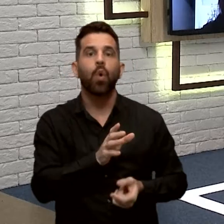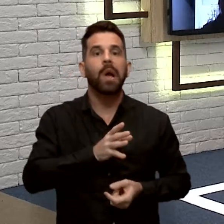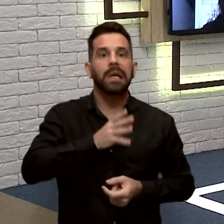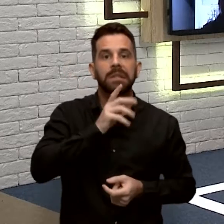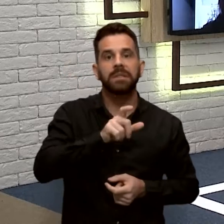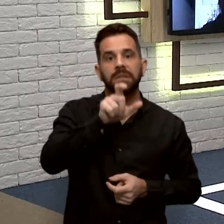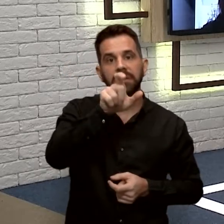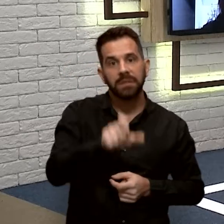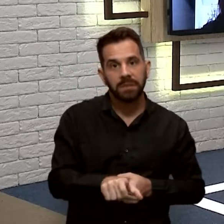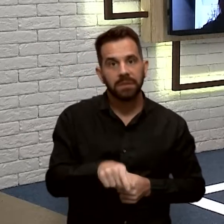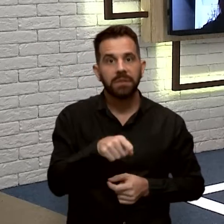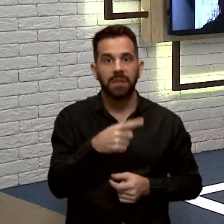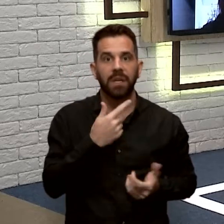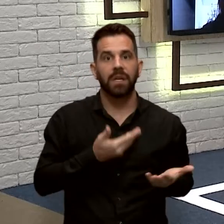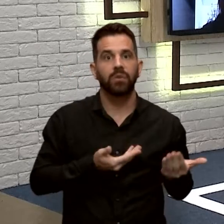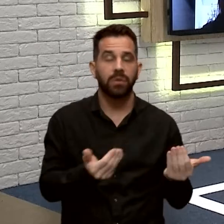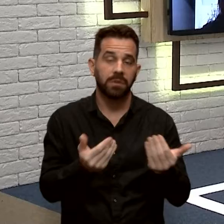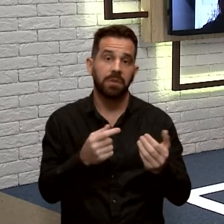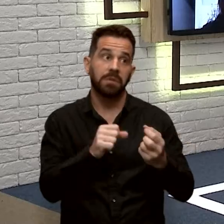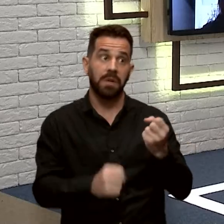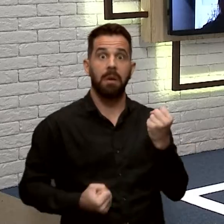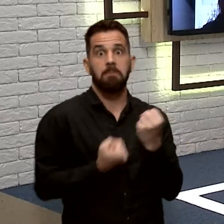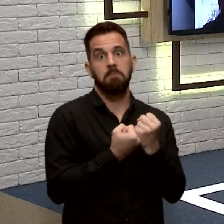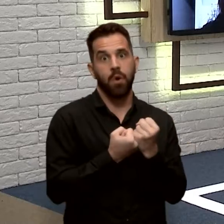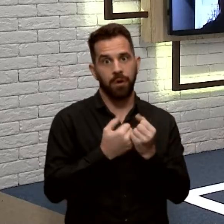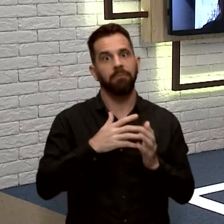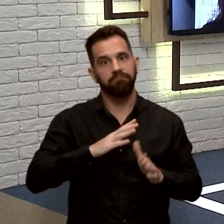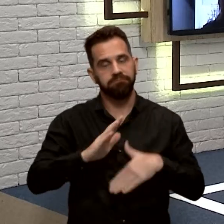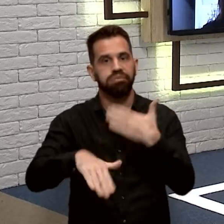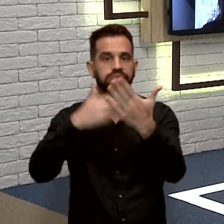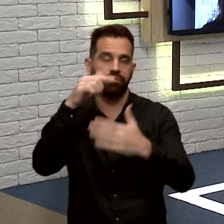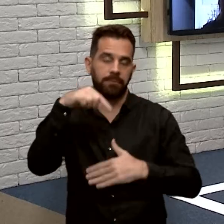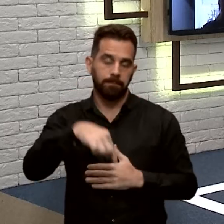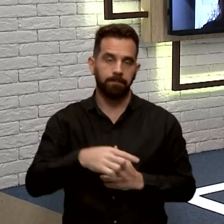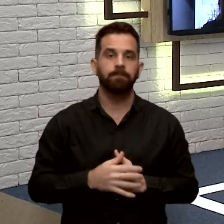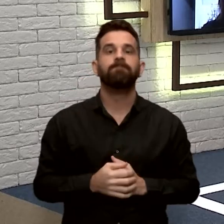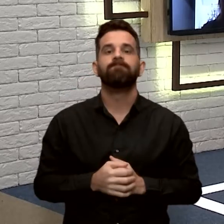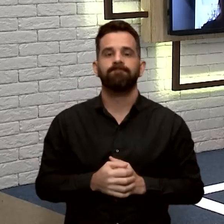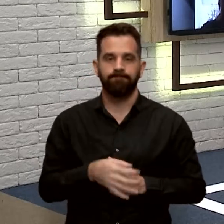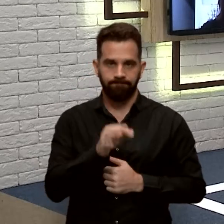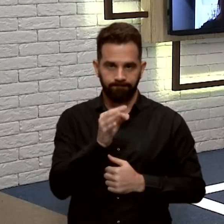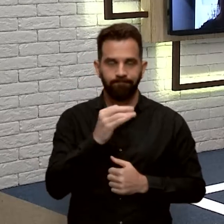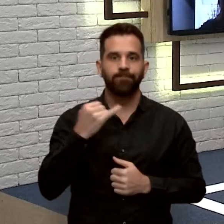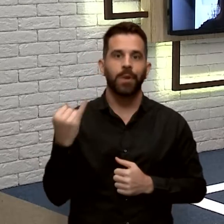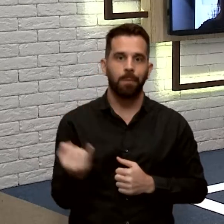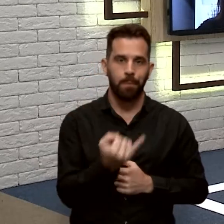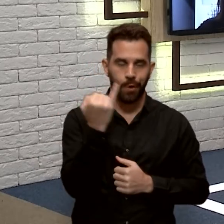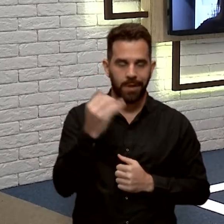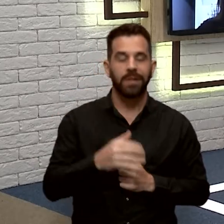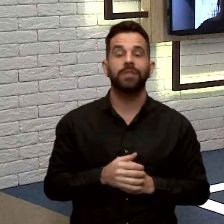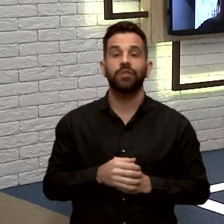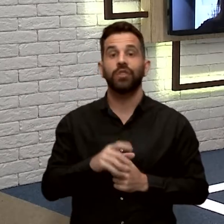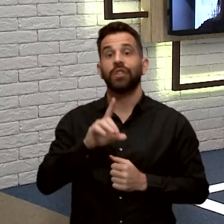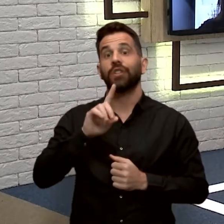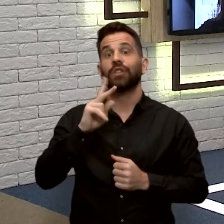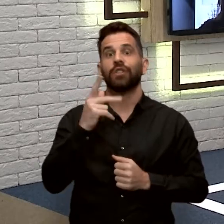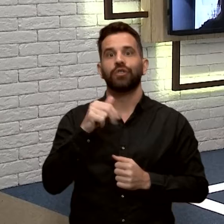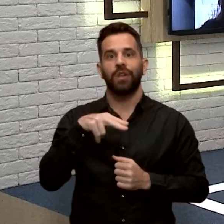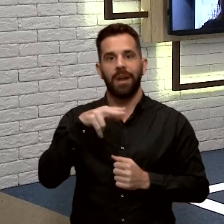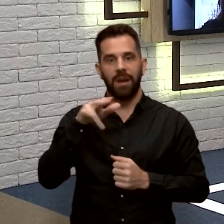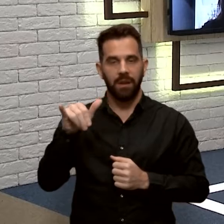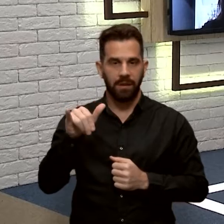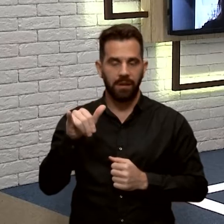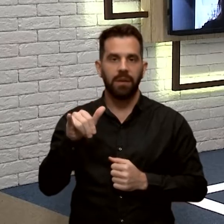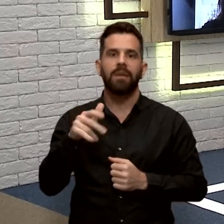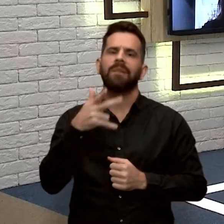de alguma forma, apoiar a gente cada vez mais nisso. Importantíssimo. Bom, ô Jenny, falando então do Criolo, né? A gente